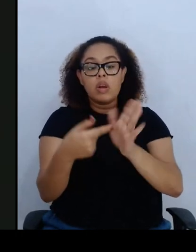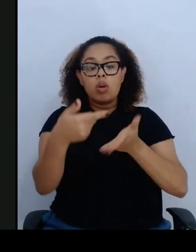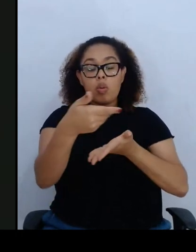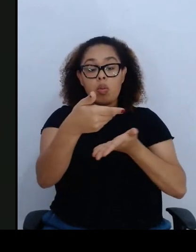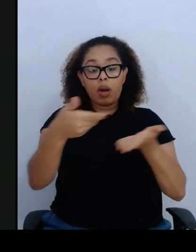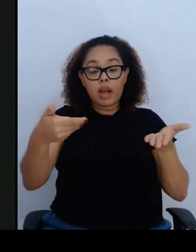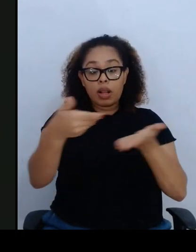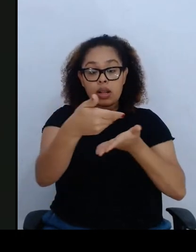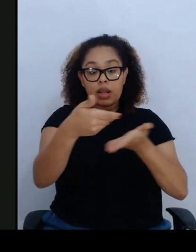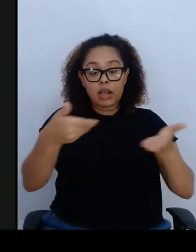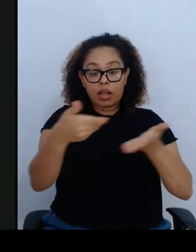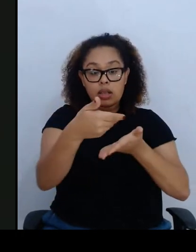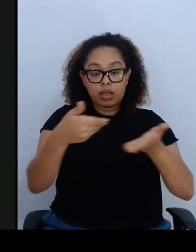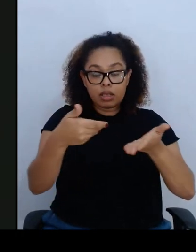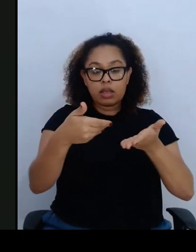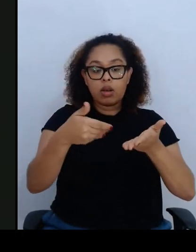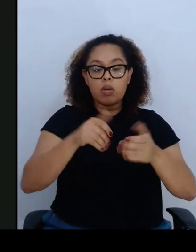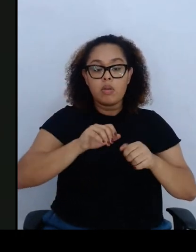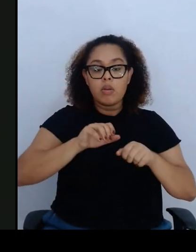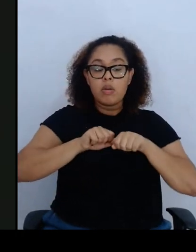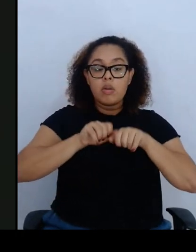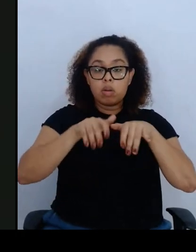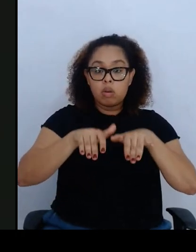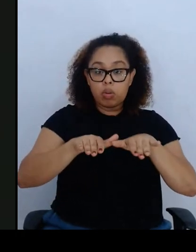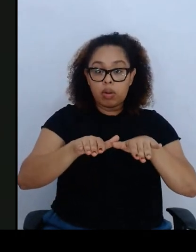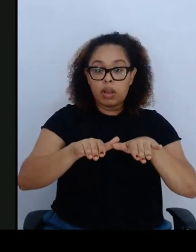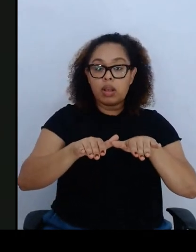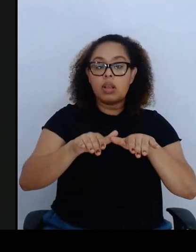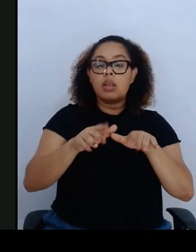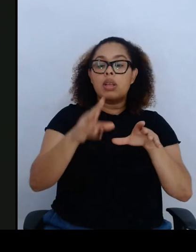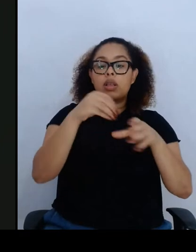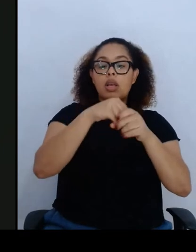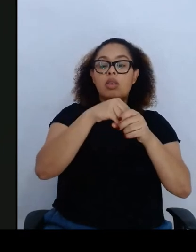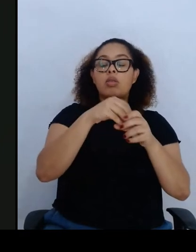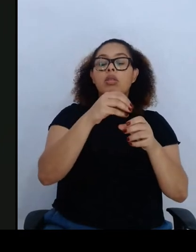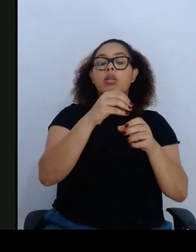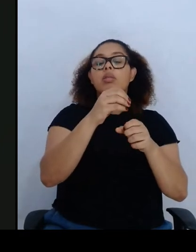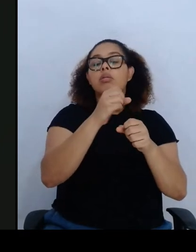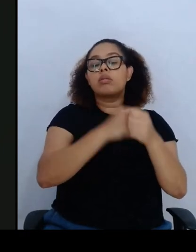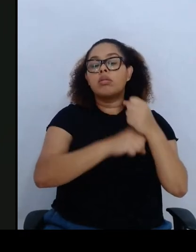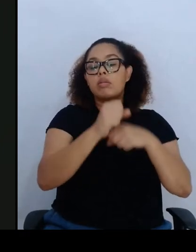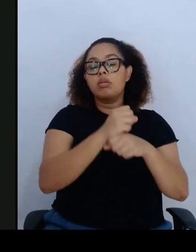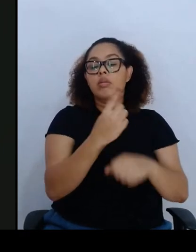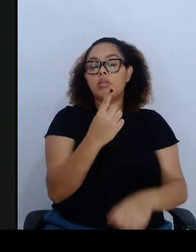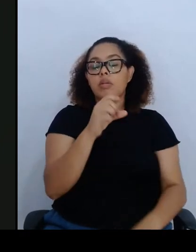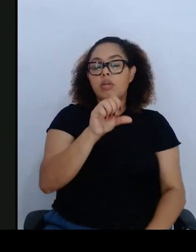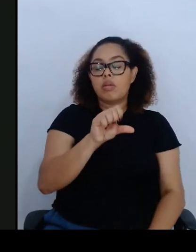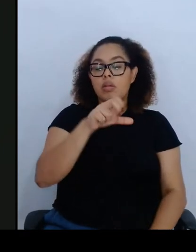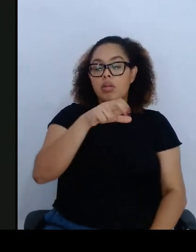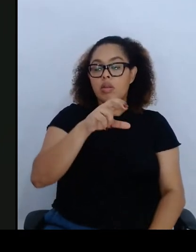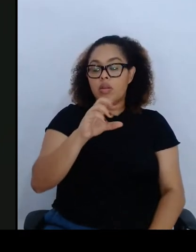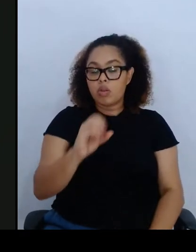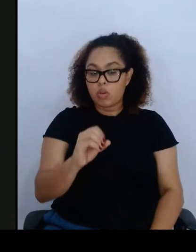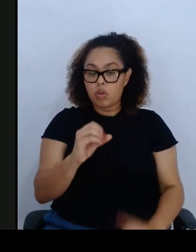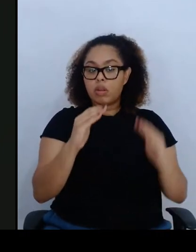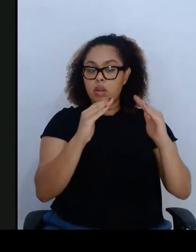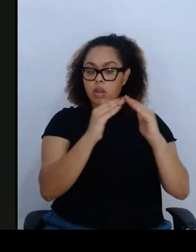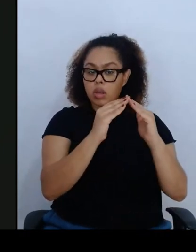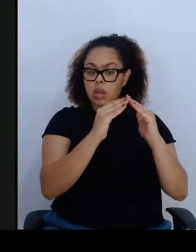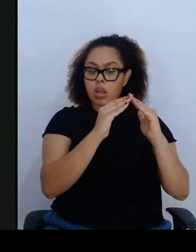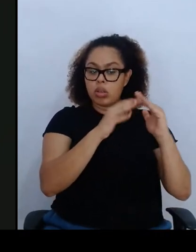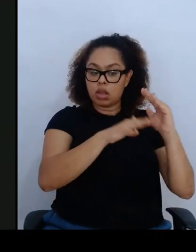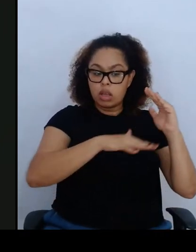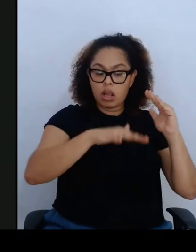Clear com a casa com o lar nos anos 50 que está enraizada no espaço doméstico mas também espaços públicos